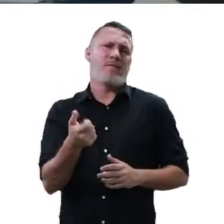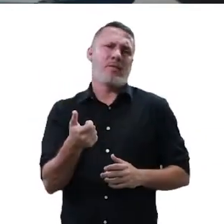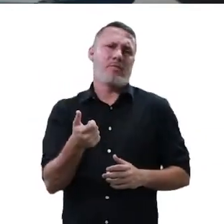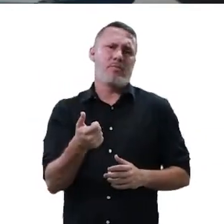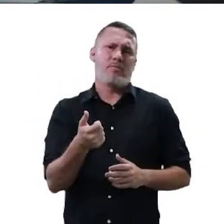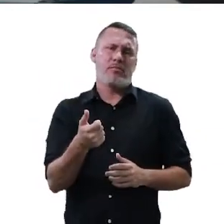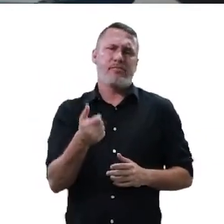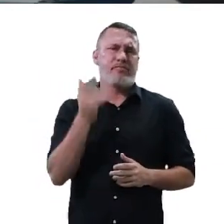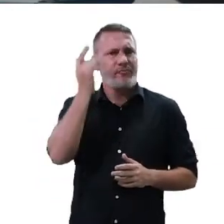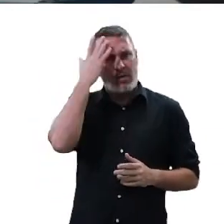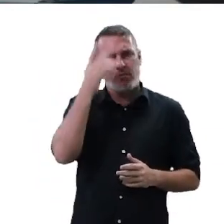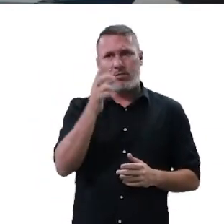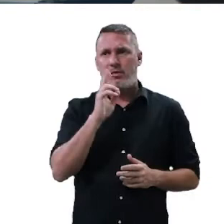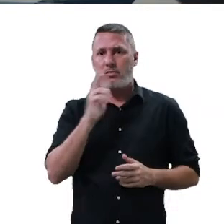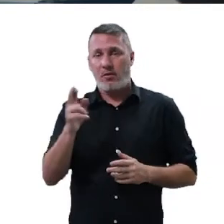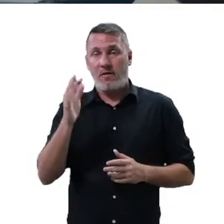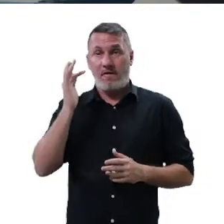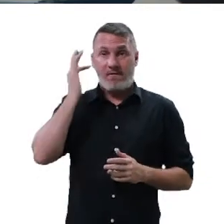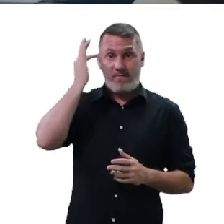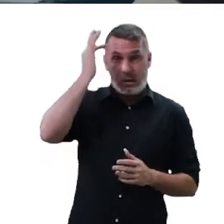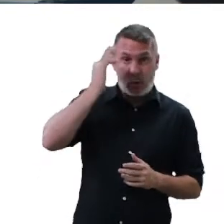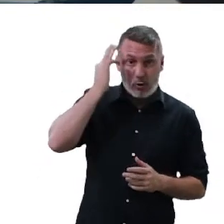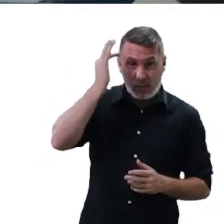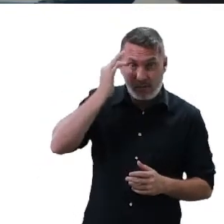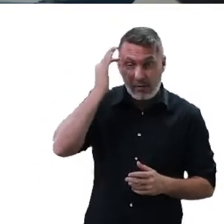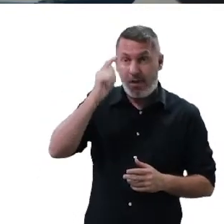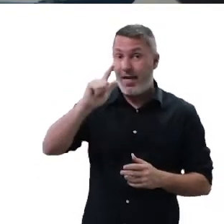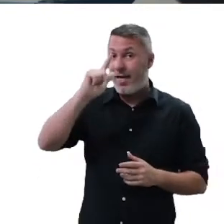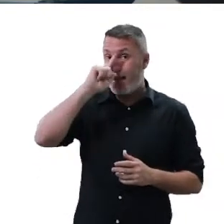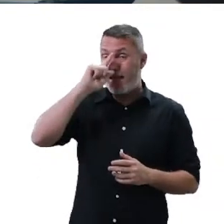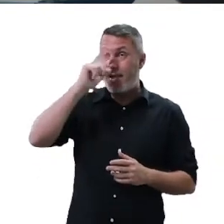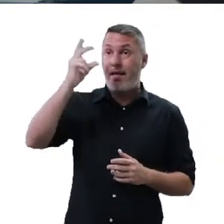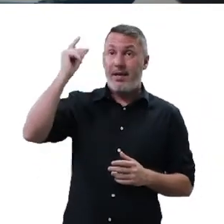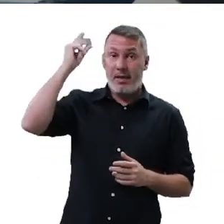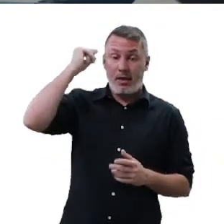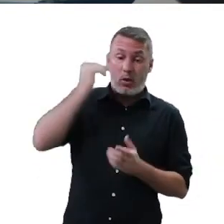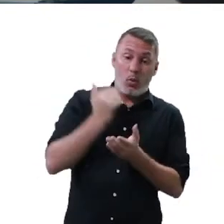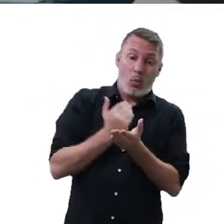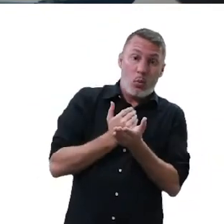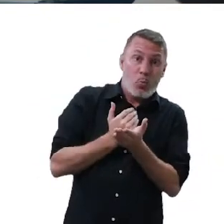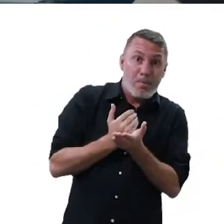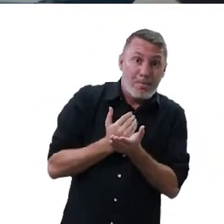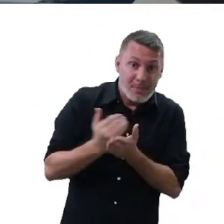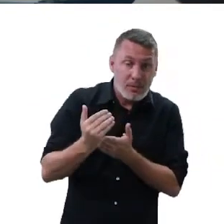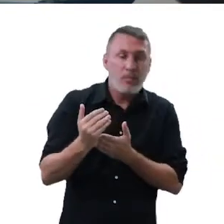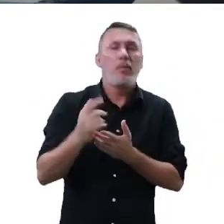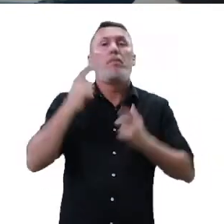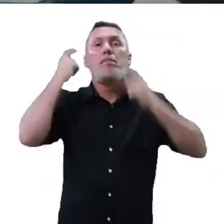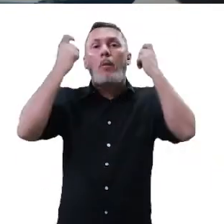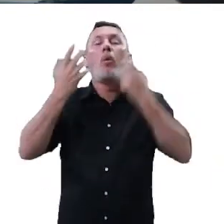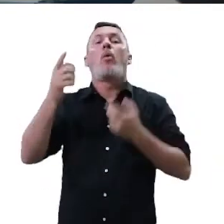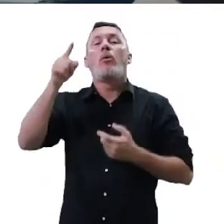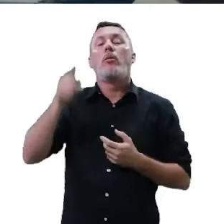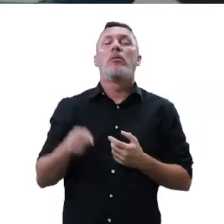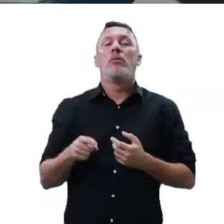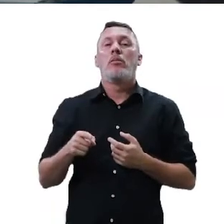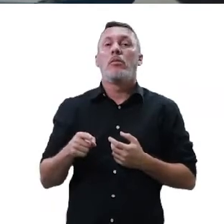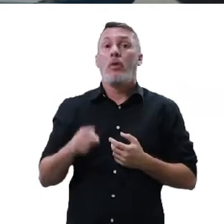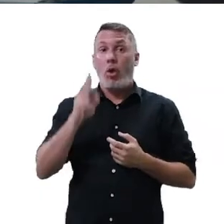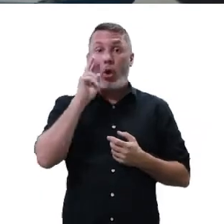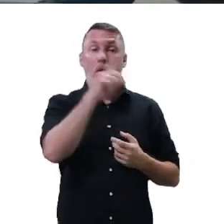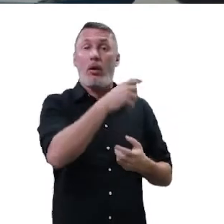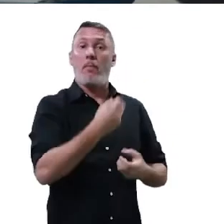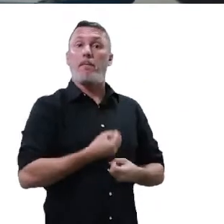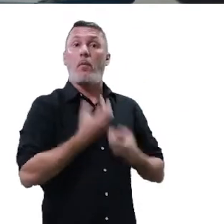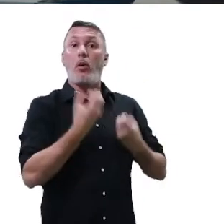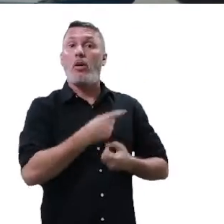essa questão aqui, é muito fácil de resolver. A filosofia grega, no princípio, né? Então olha só,